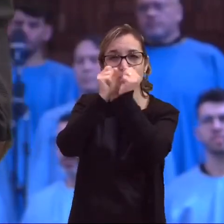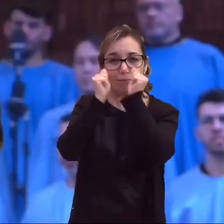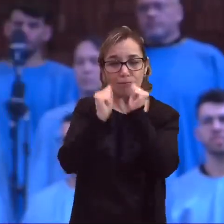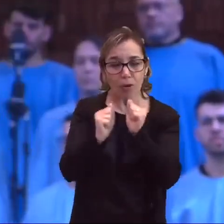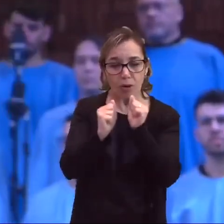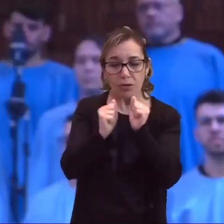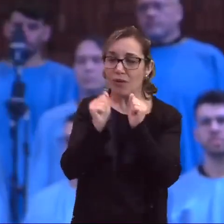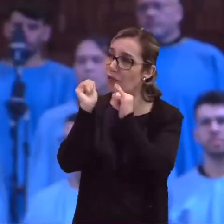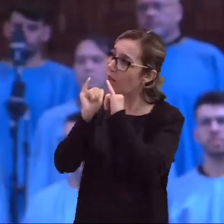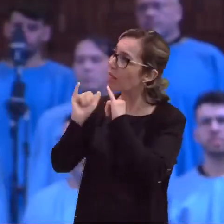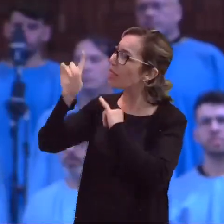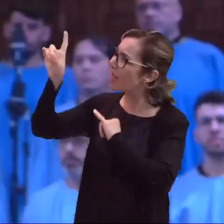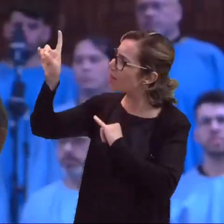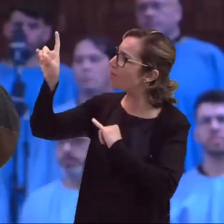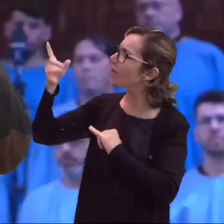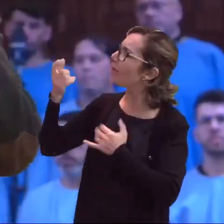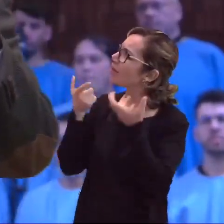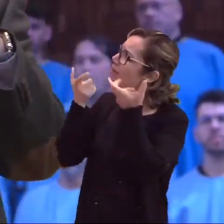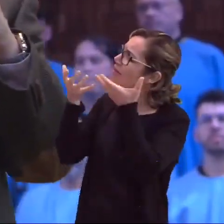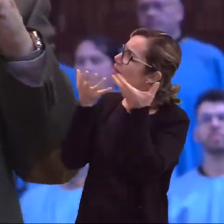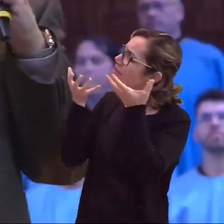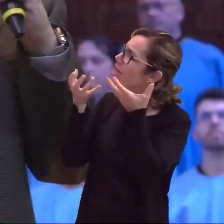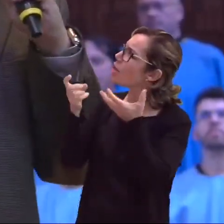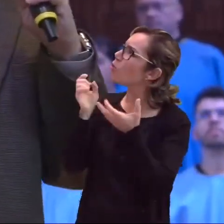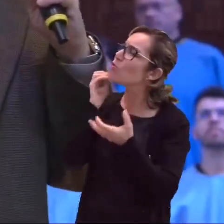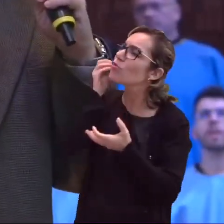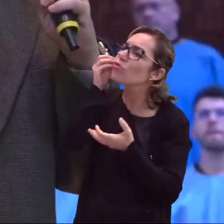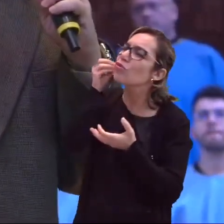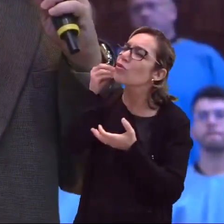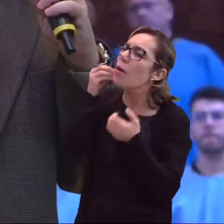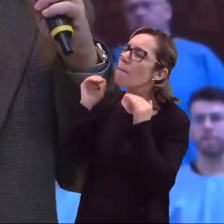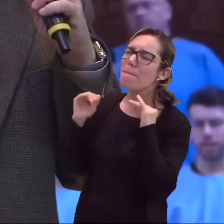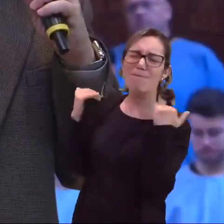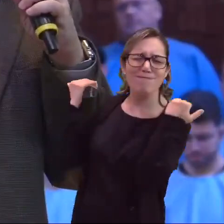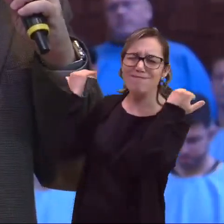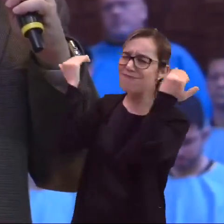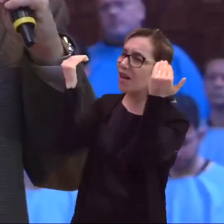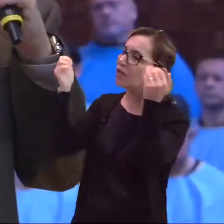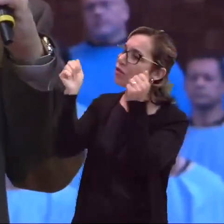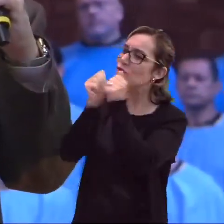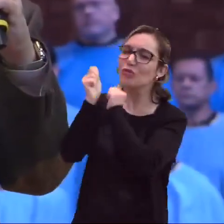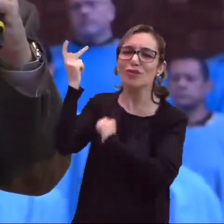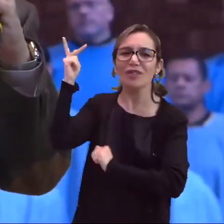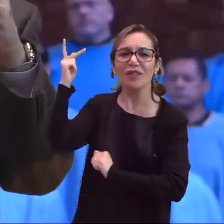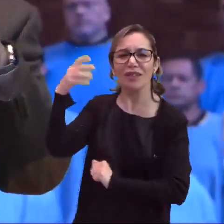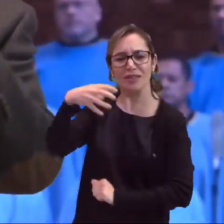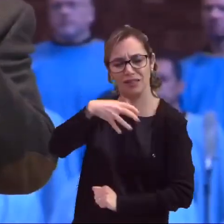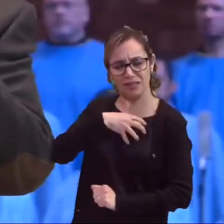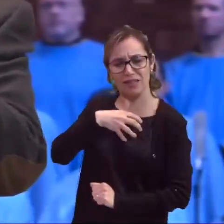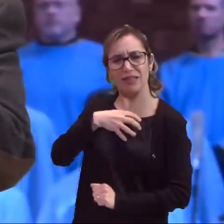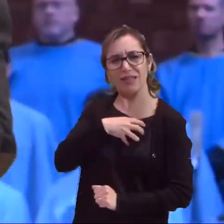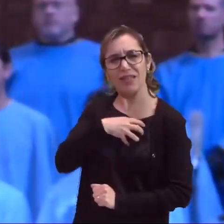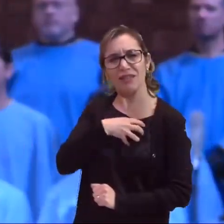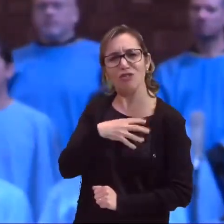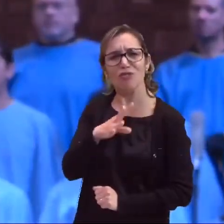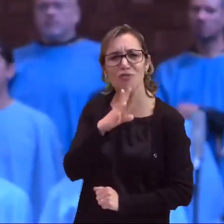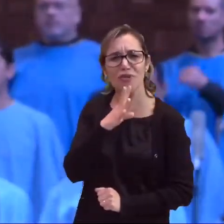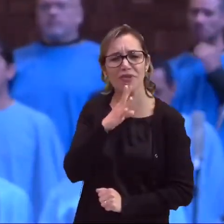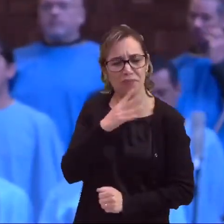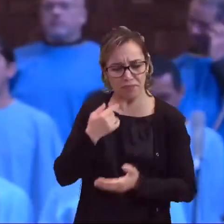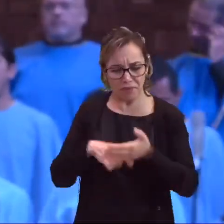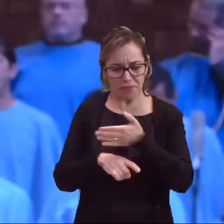no Poder de Deus fala para ele me visitas aí ó eu quero te sentir eu quero te